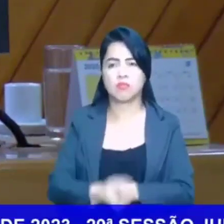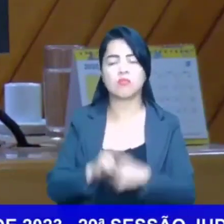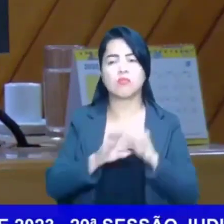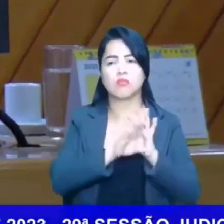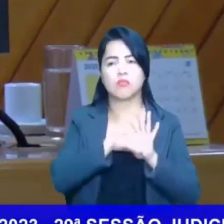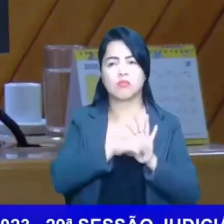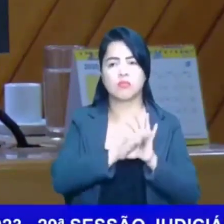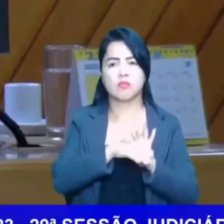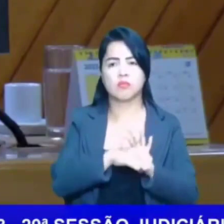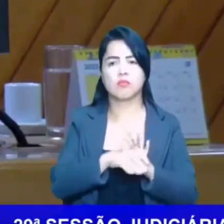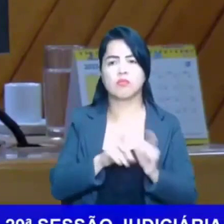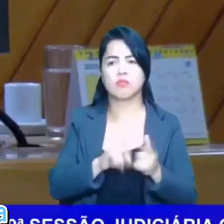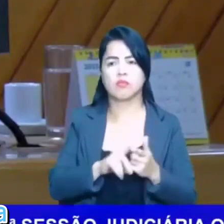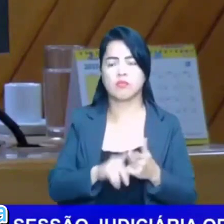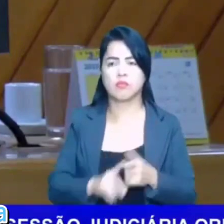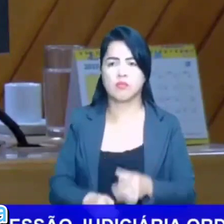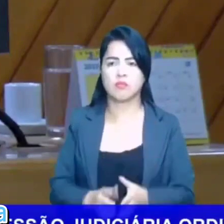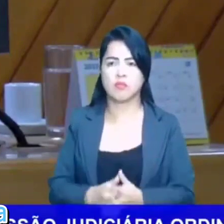dela.